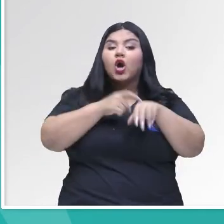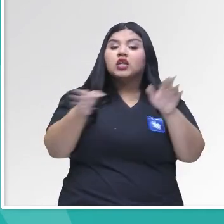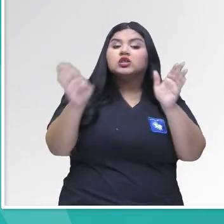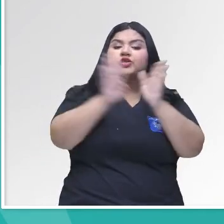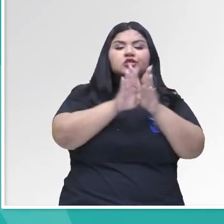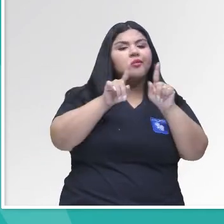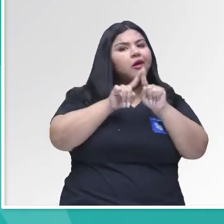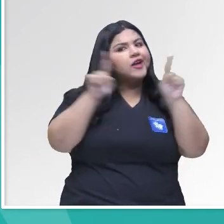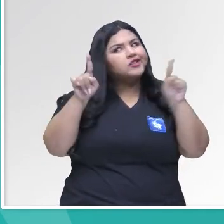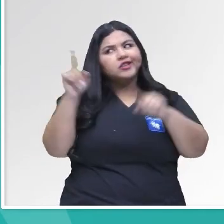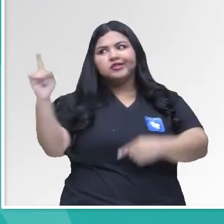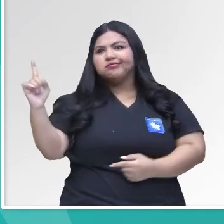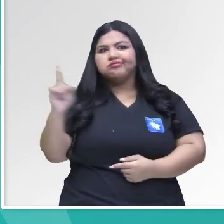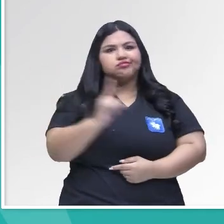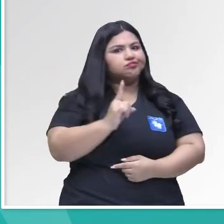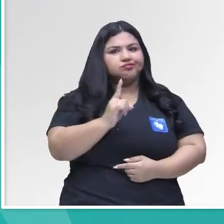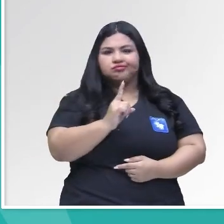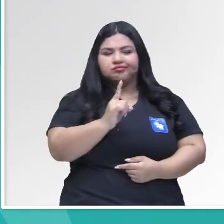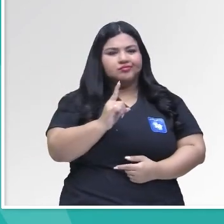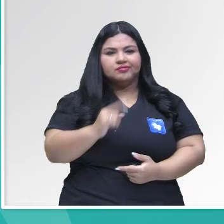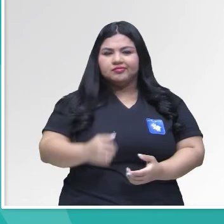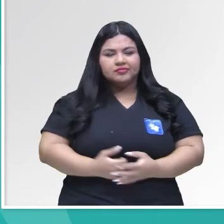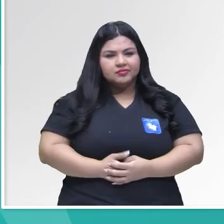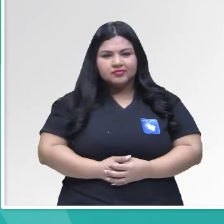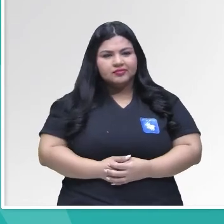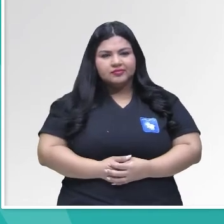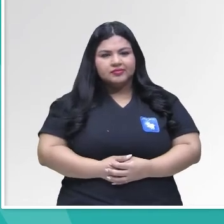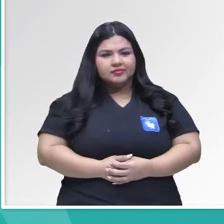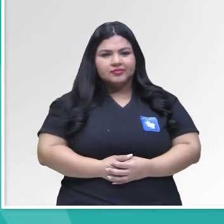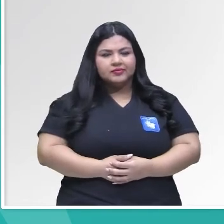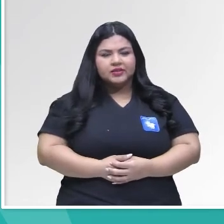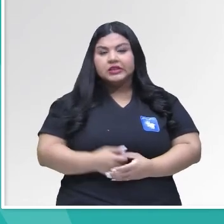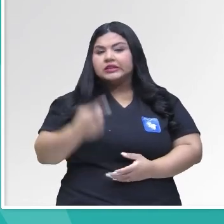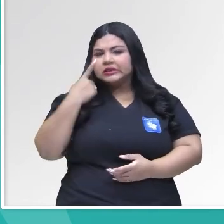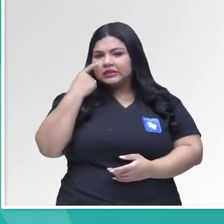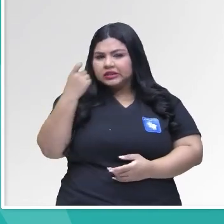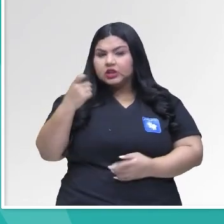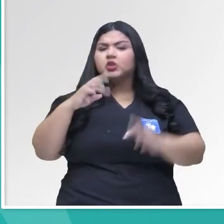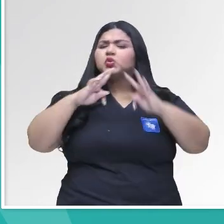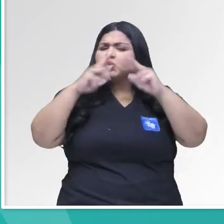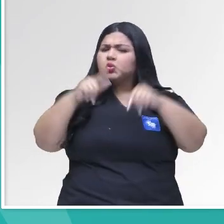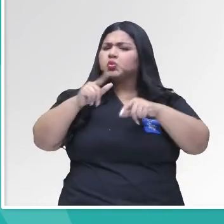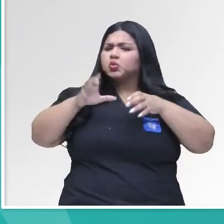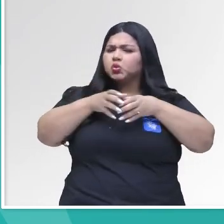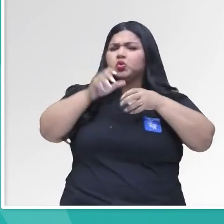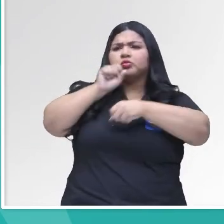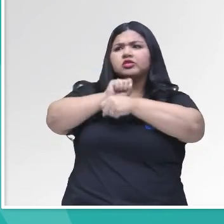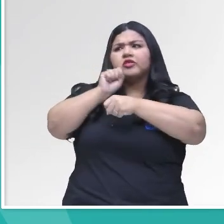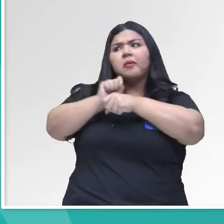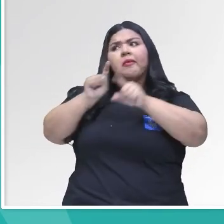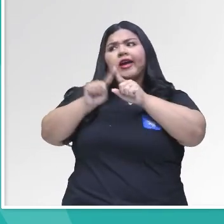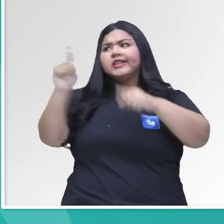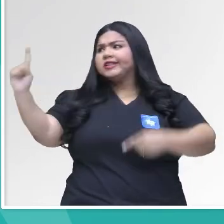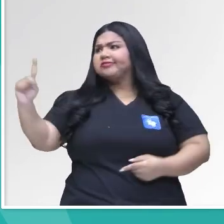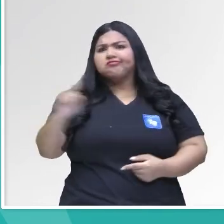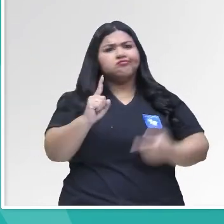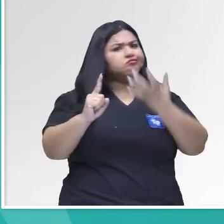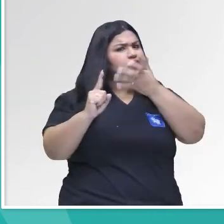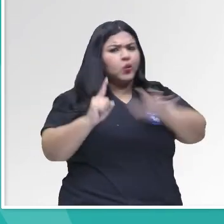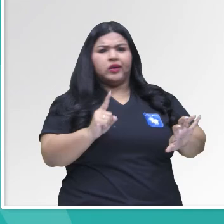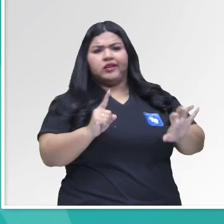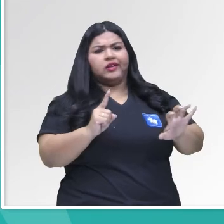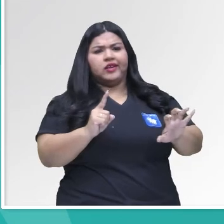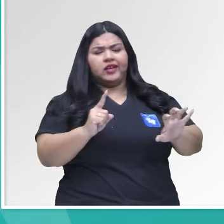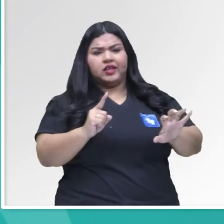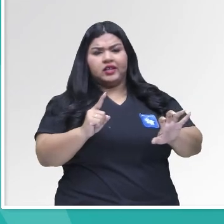ele não aparecia. Olha que interessante isso aí. Todos o esperavam, mas ele não queria ir. Todos o